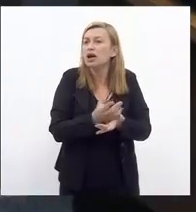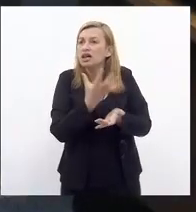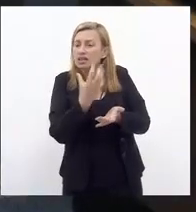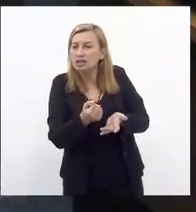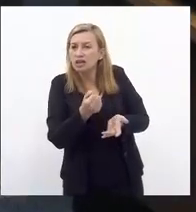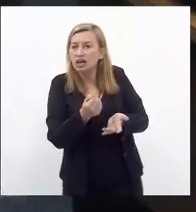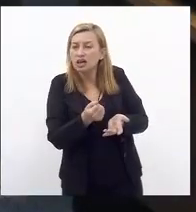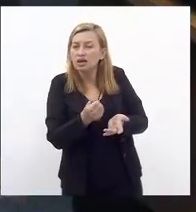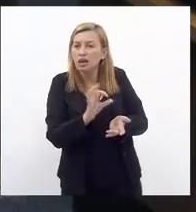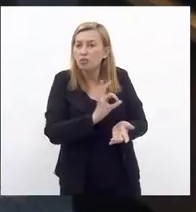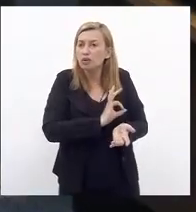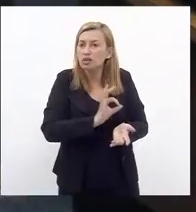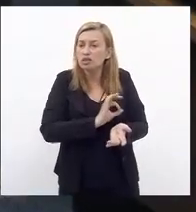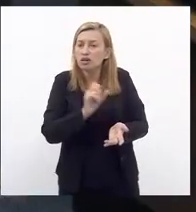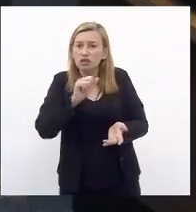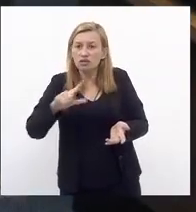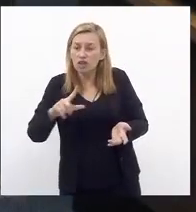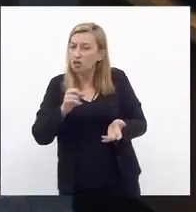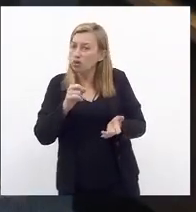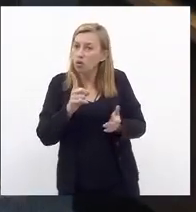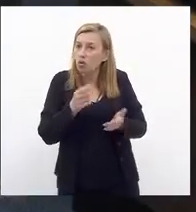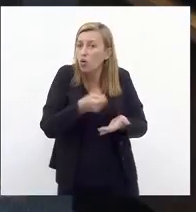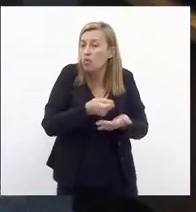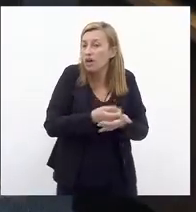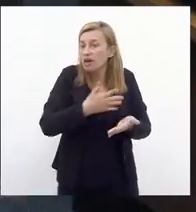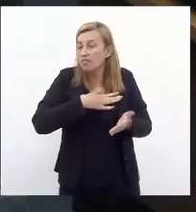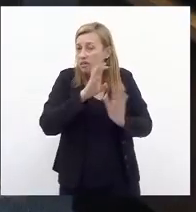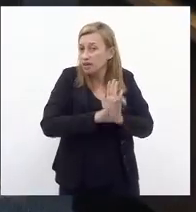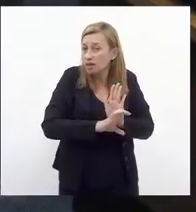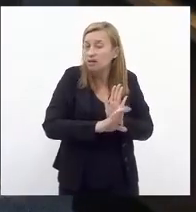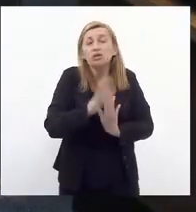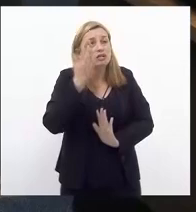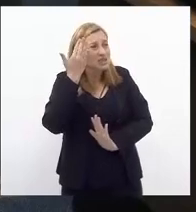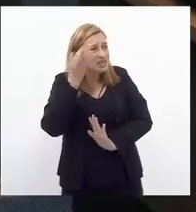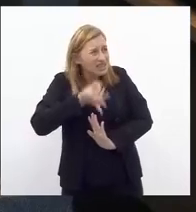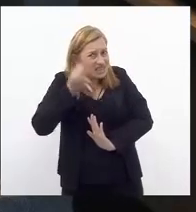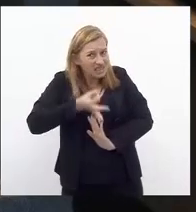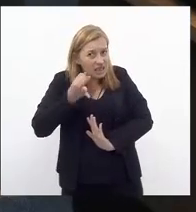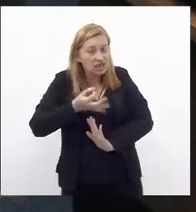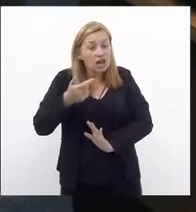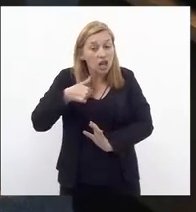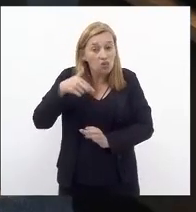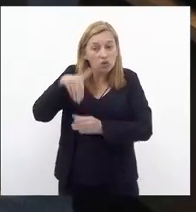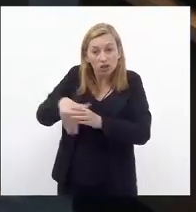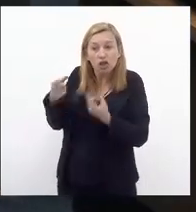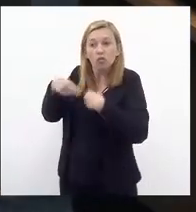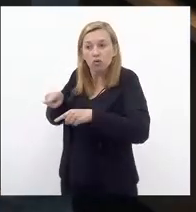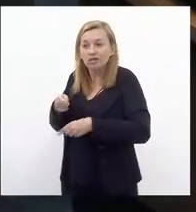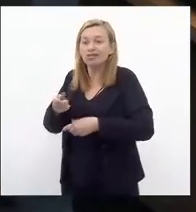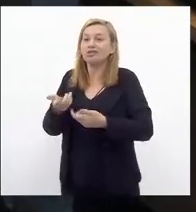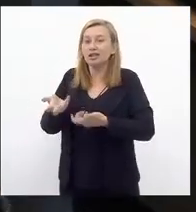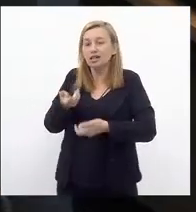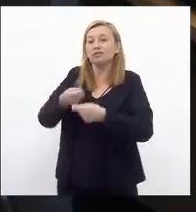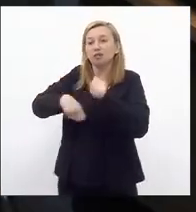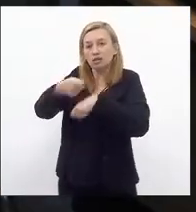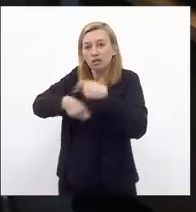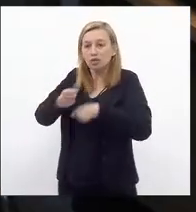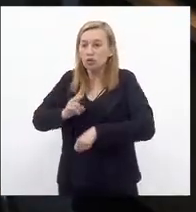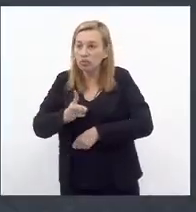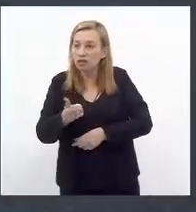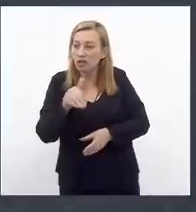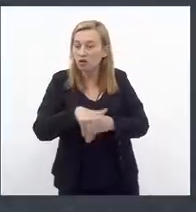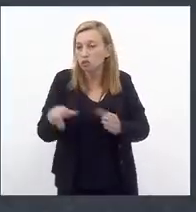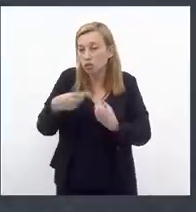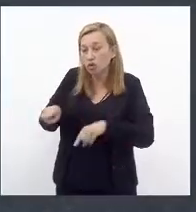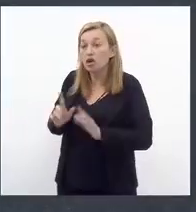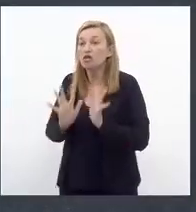civis Eu não cobrei que fosse a minha emenda porque tenho coerência com a minha posição de ser oposição de tentar negociar e de manter meu voto